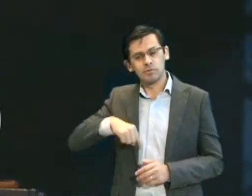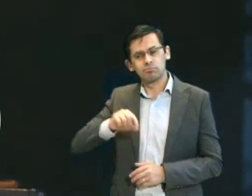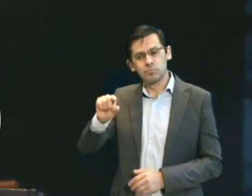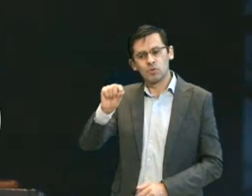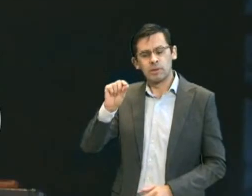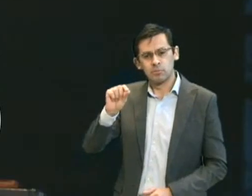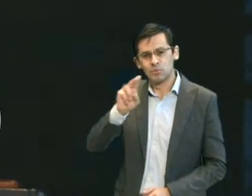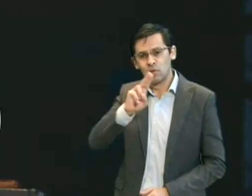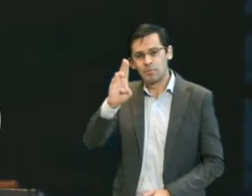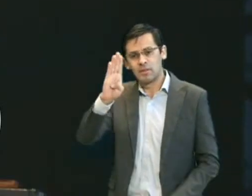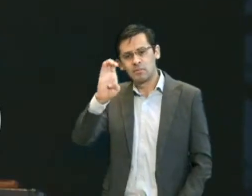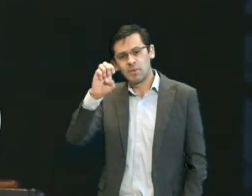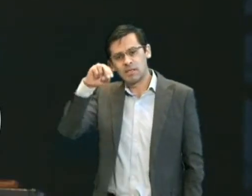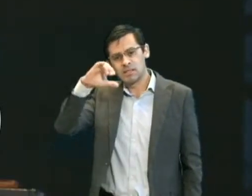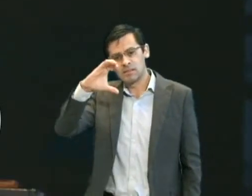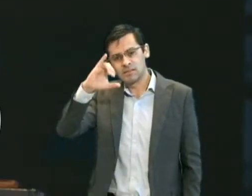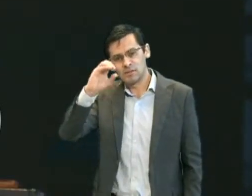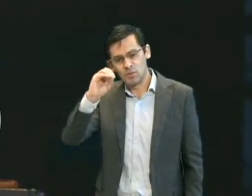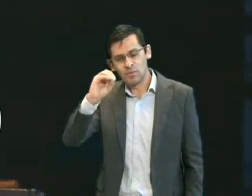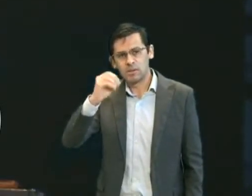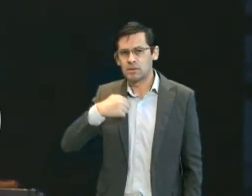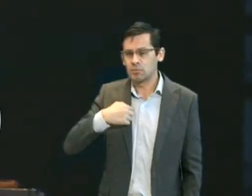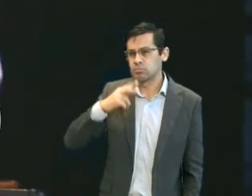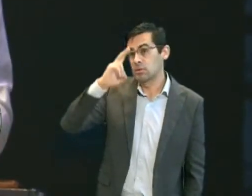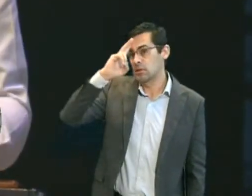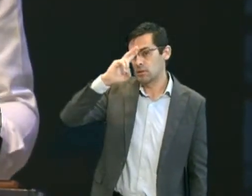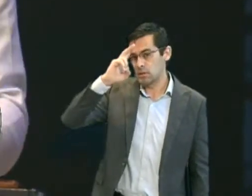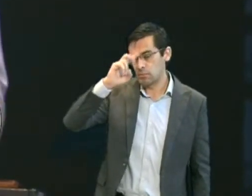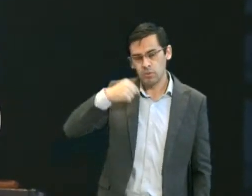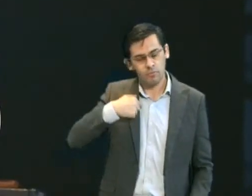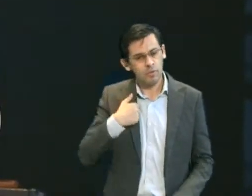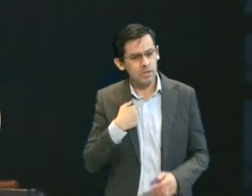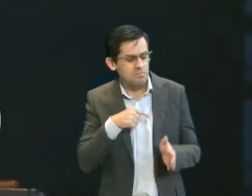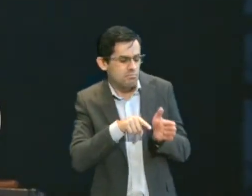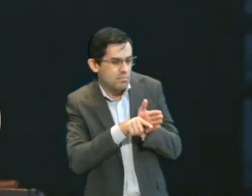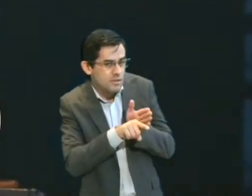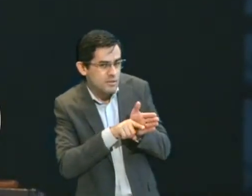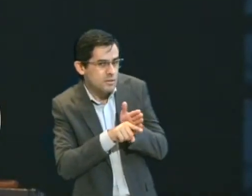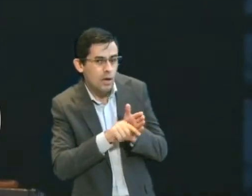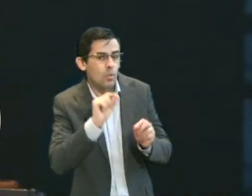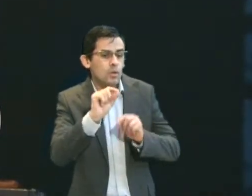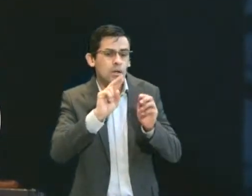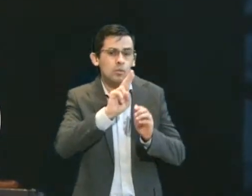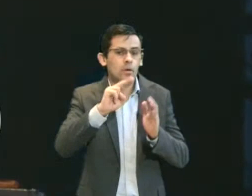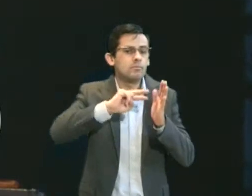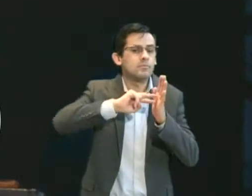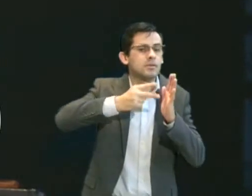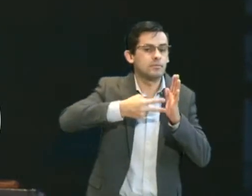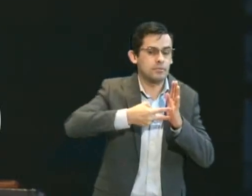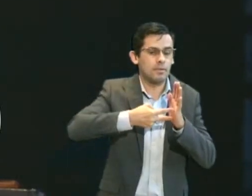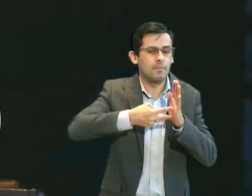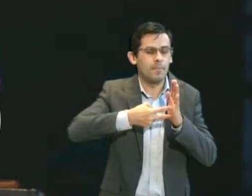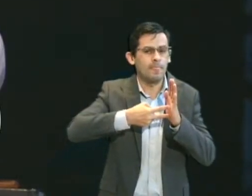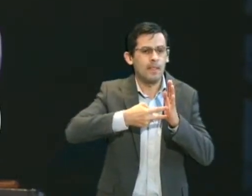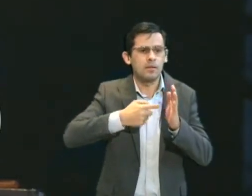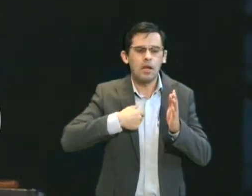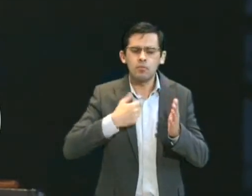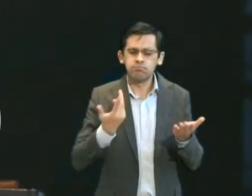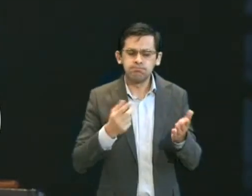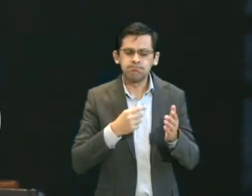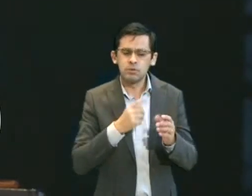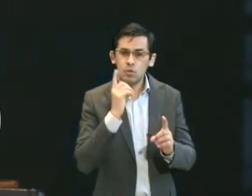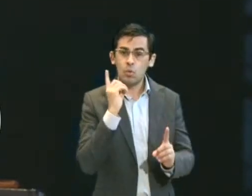foi Benício. E eu lembro que eu fui estudar o que esse nome significa. E quando eu vi que o